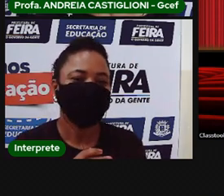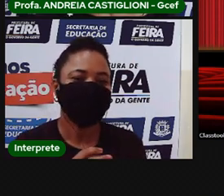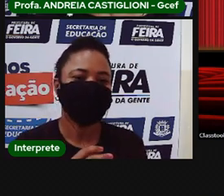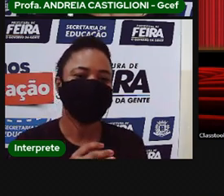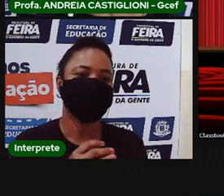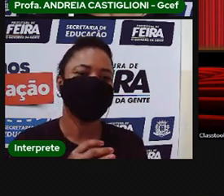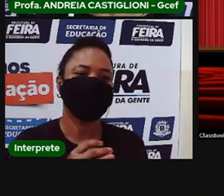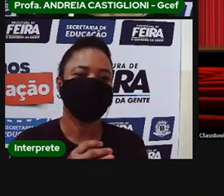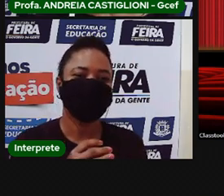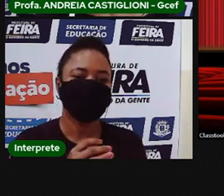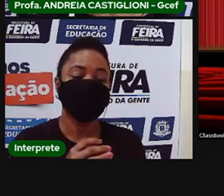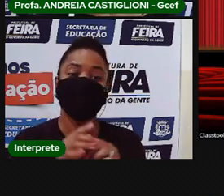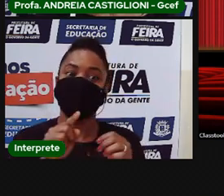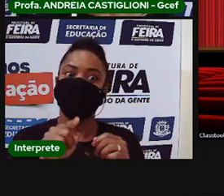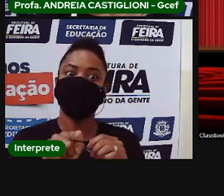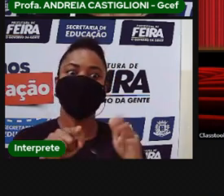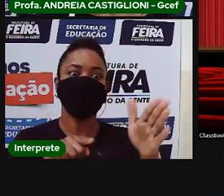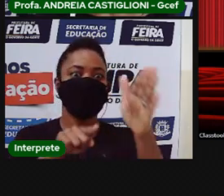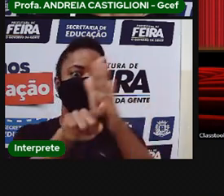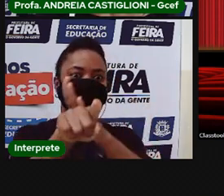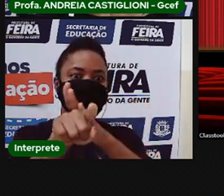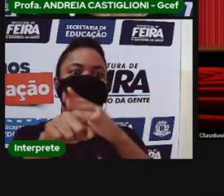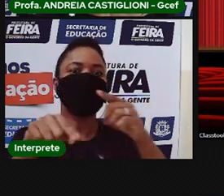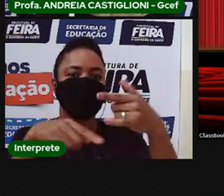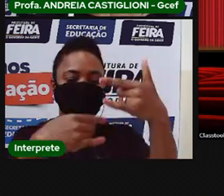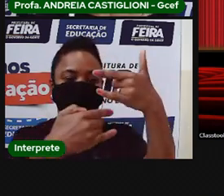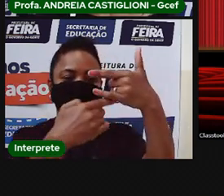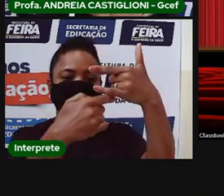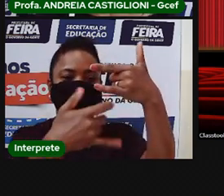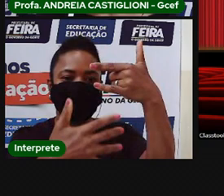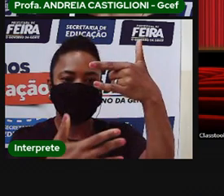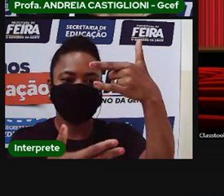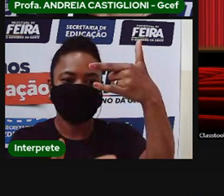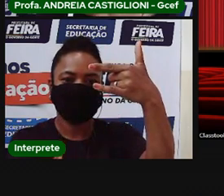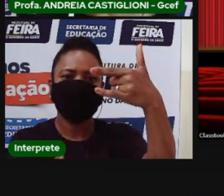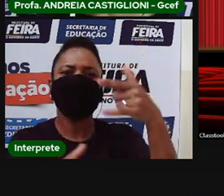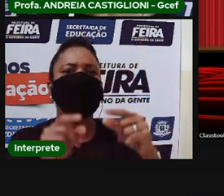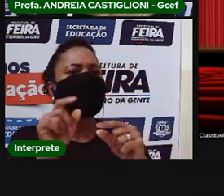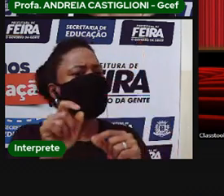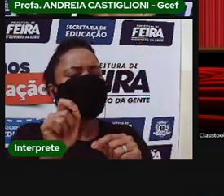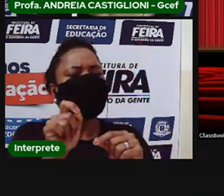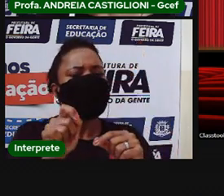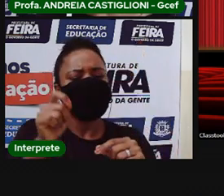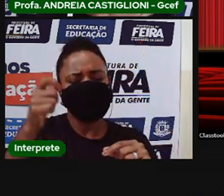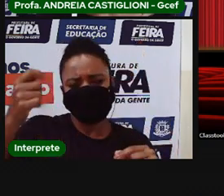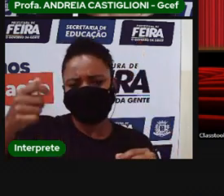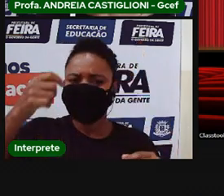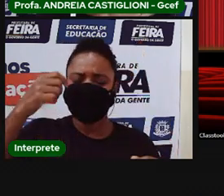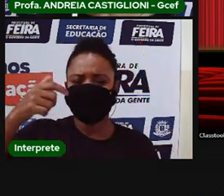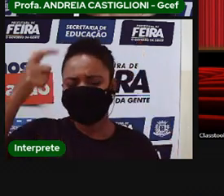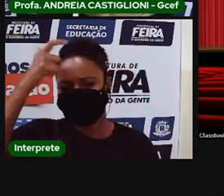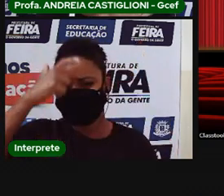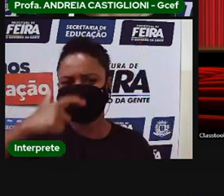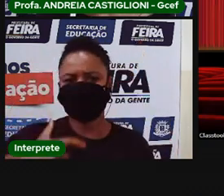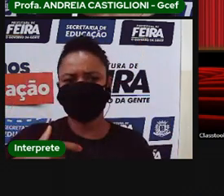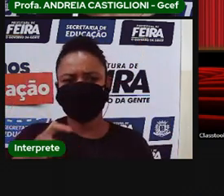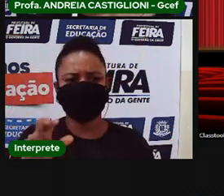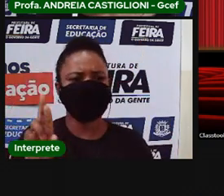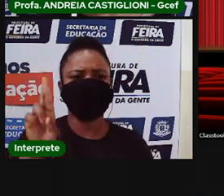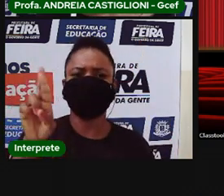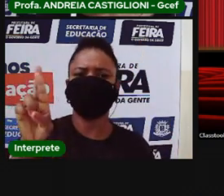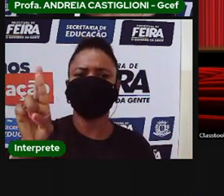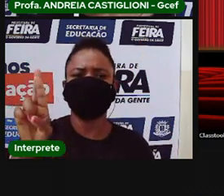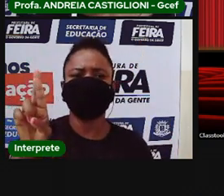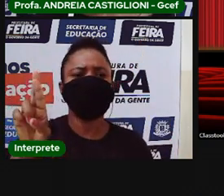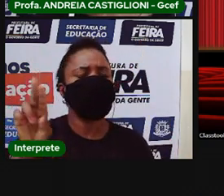Essa pergunta, Marília, veio do chat também. O que é protagonista? Você sabe, você tem conhecimento sobre o que essa